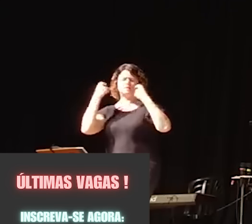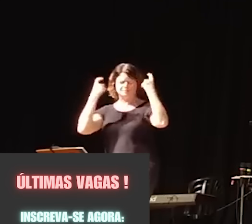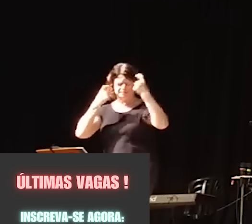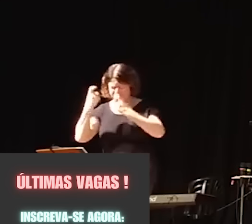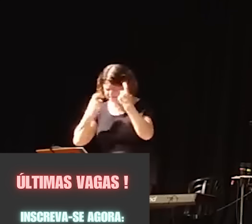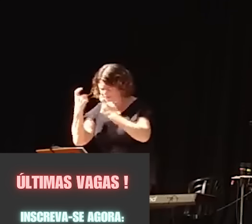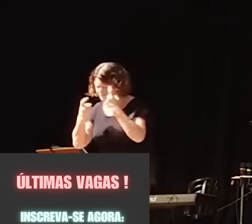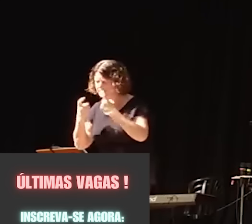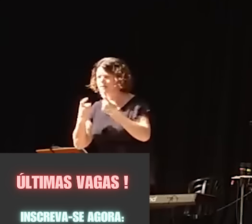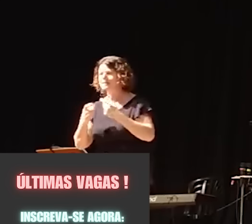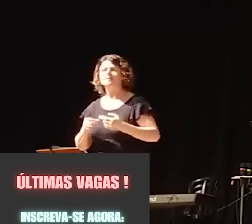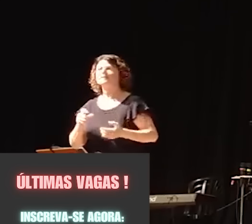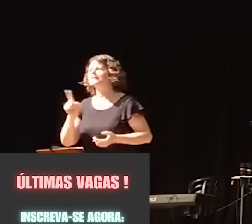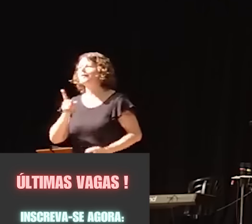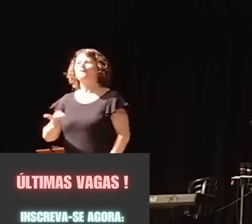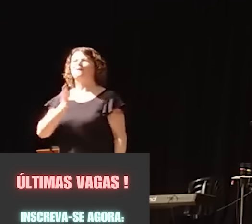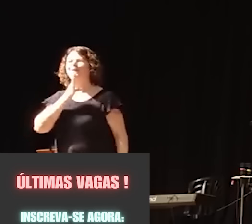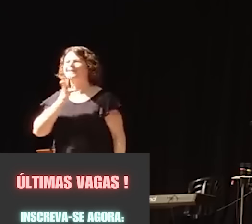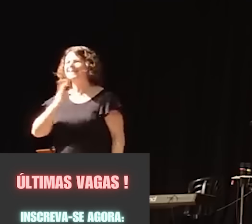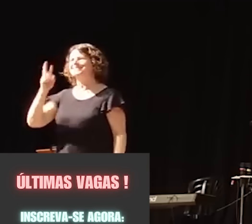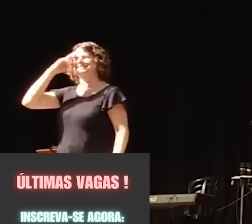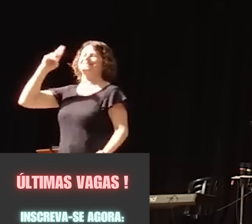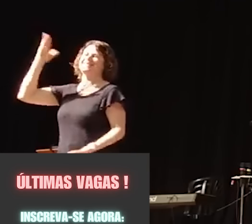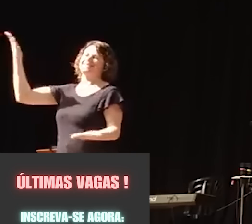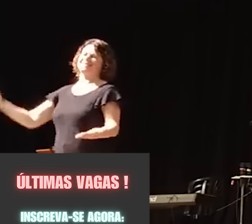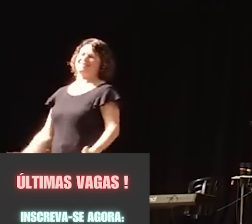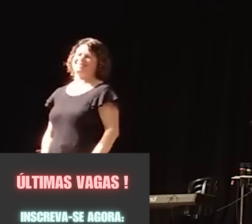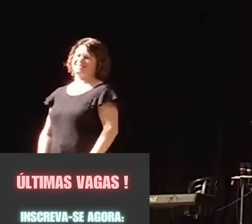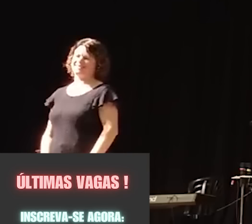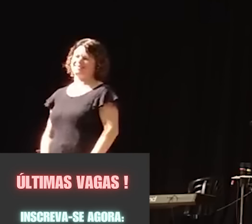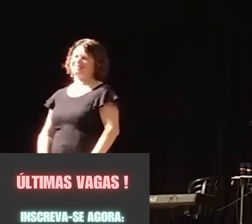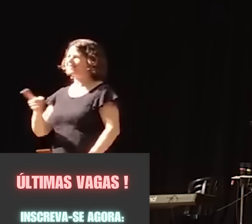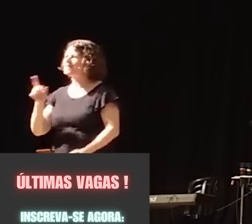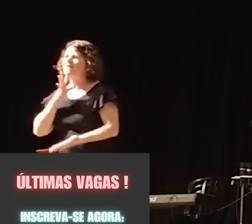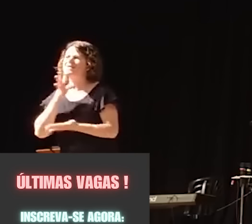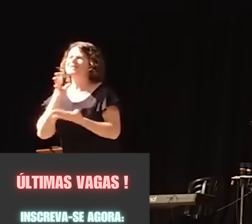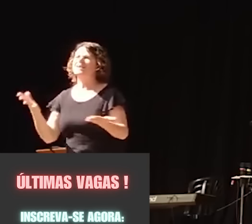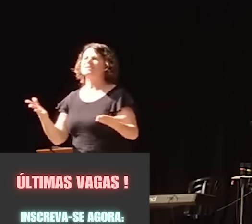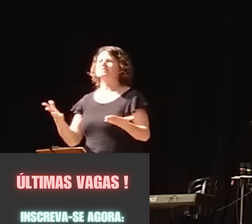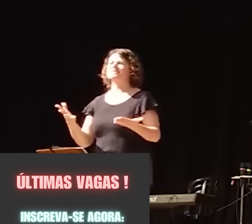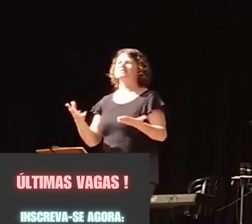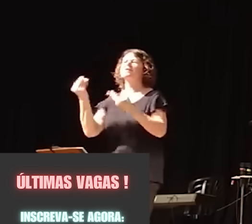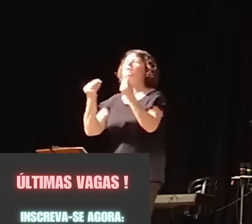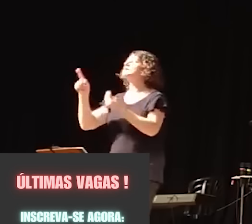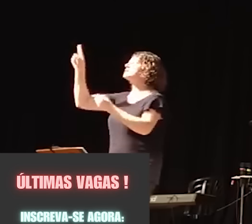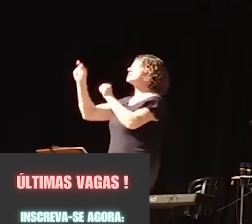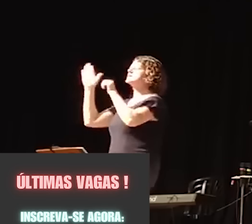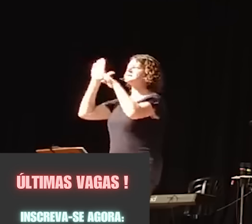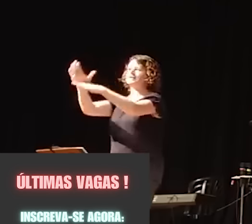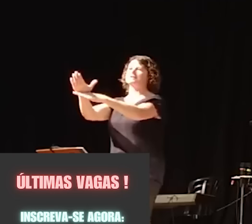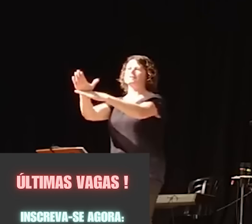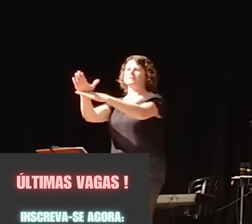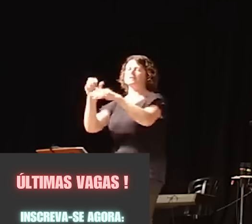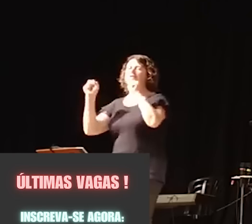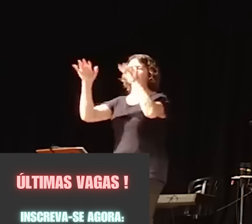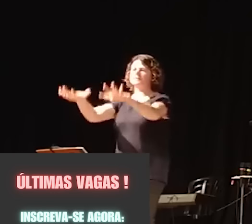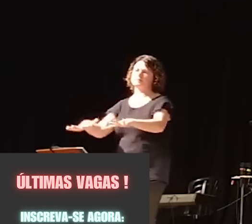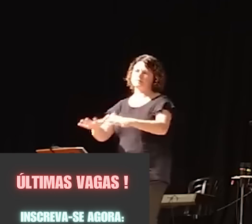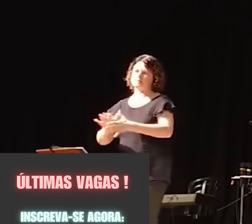não conhece o senhor e você não conhece as formas como Deus Opera